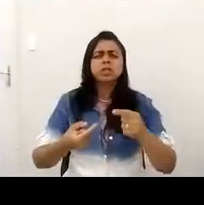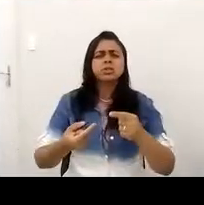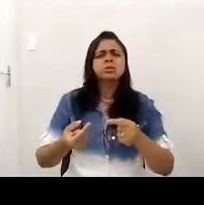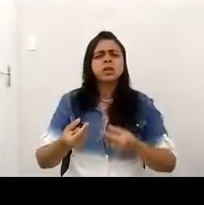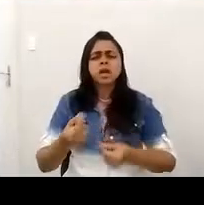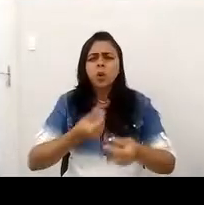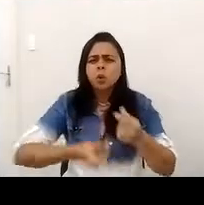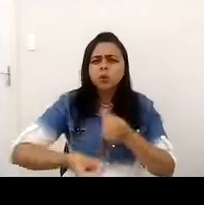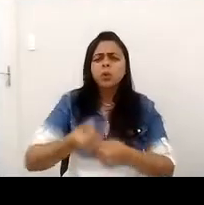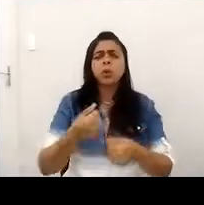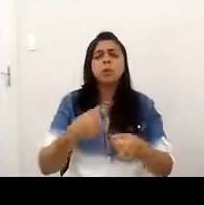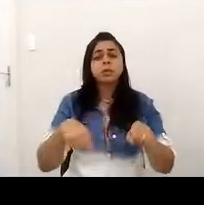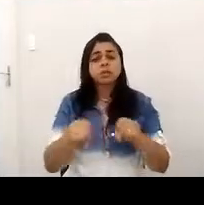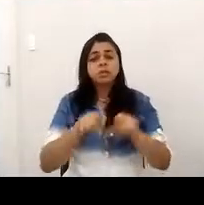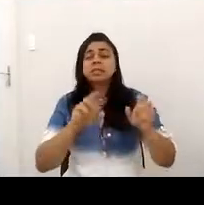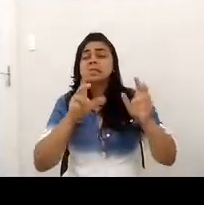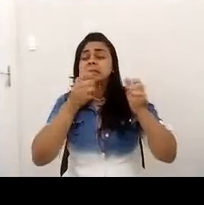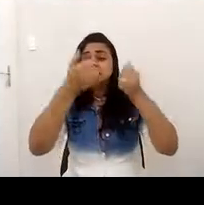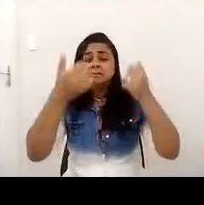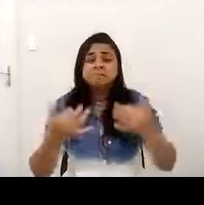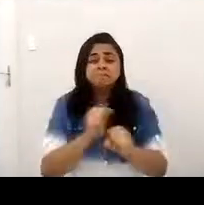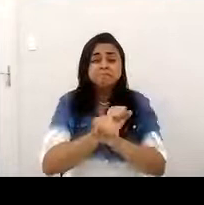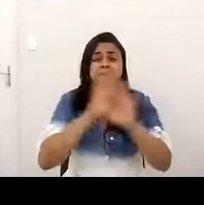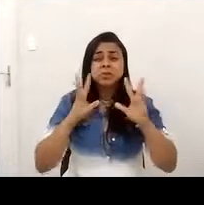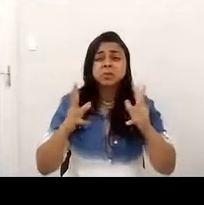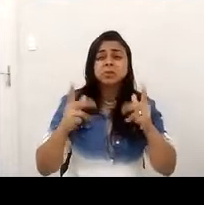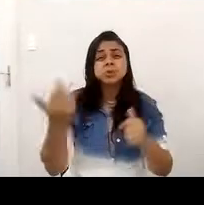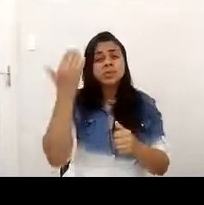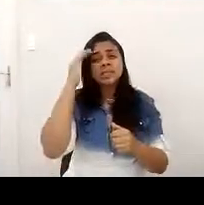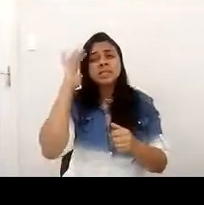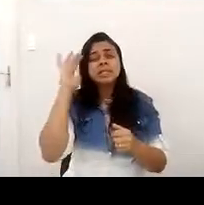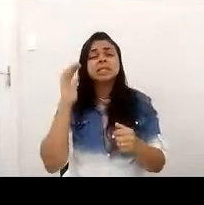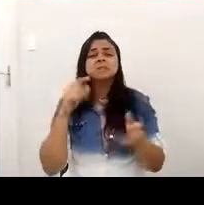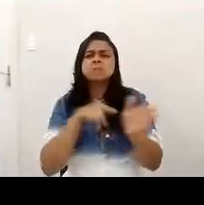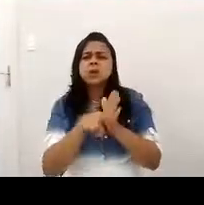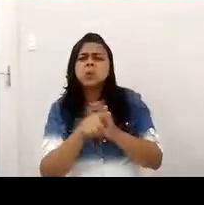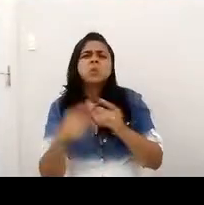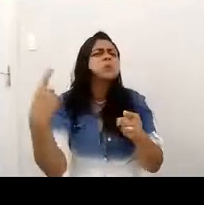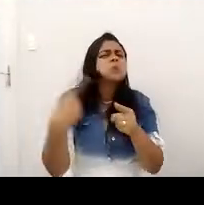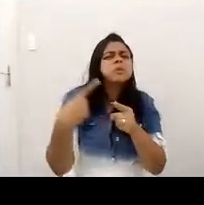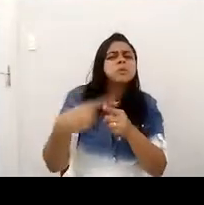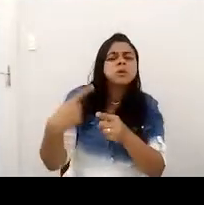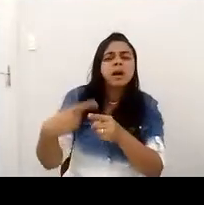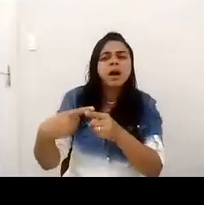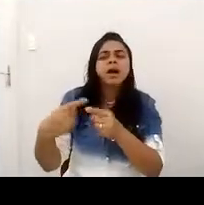aos bois, né? Entender os porquês, né?